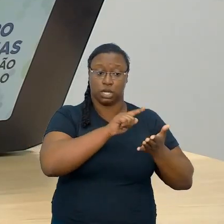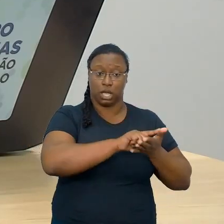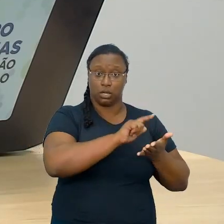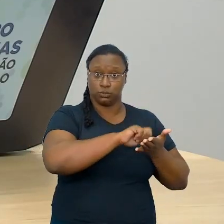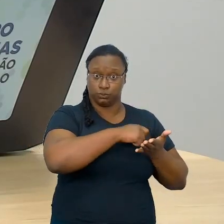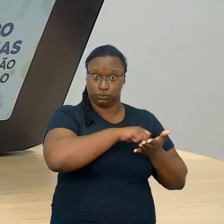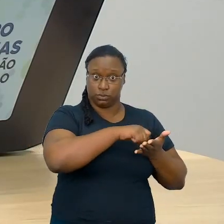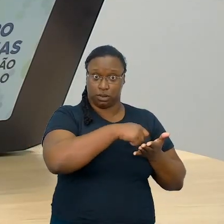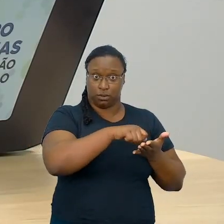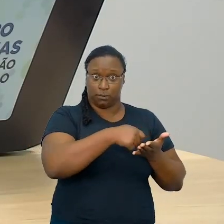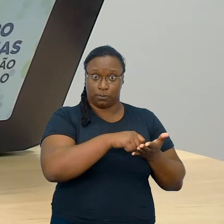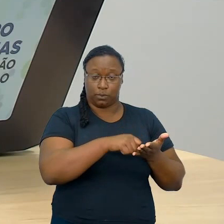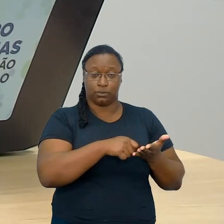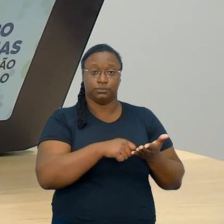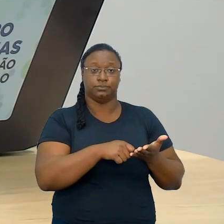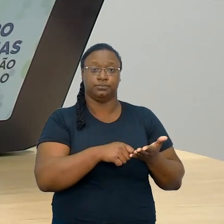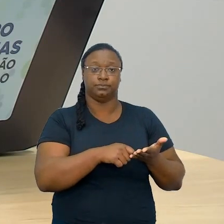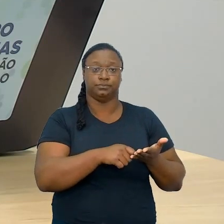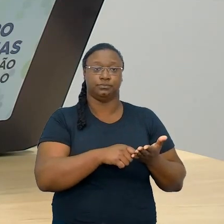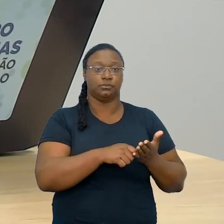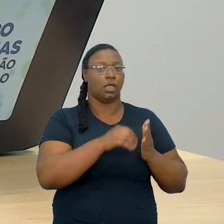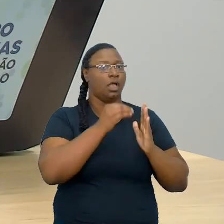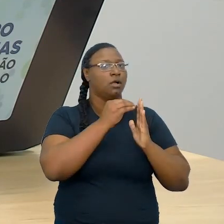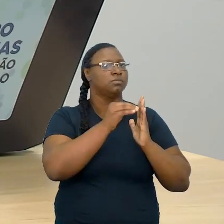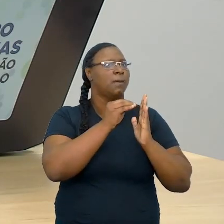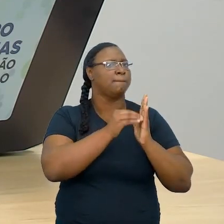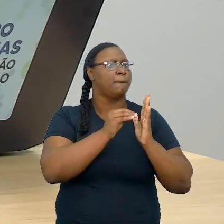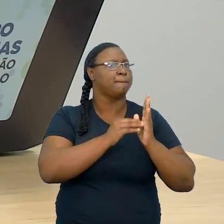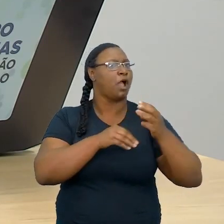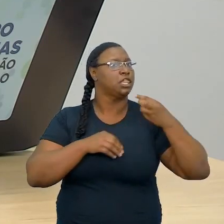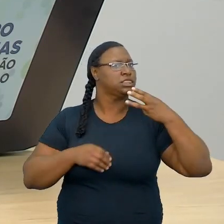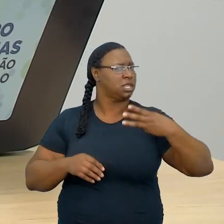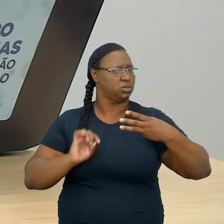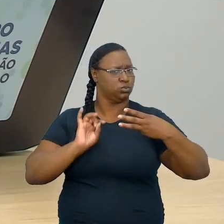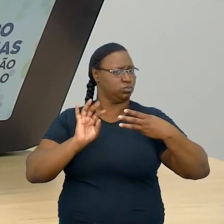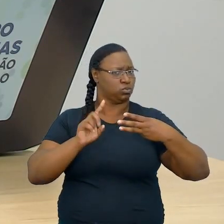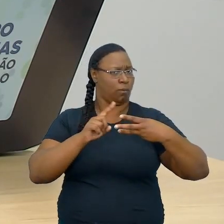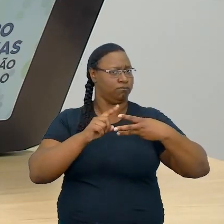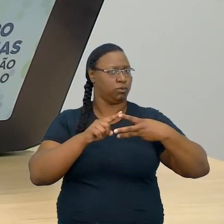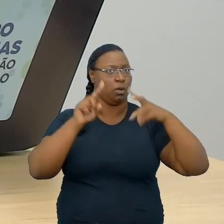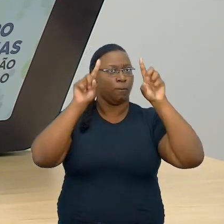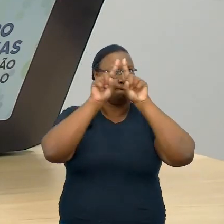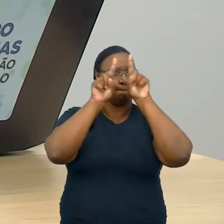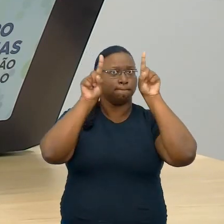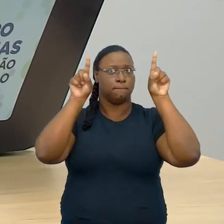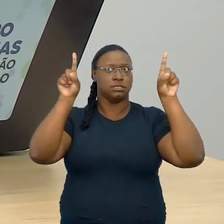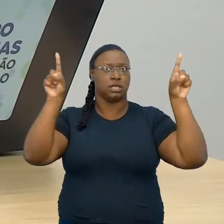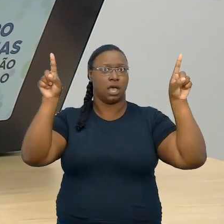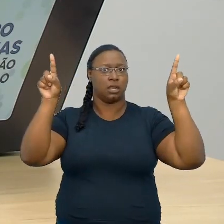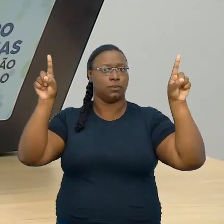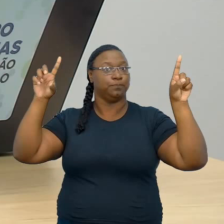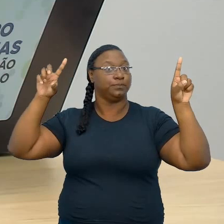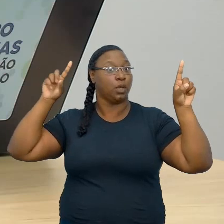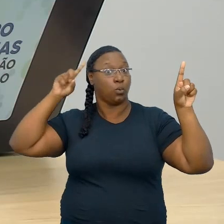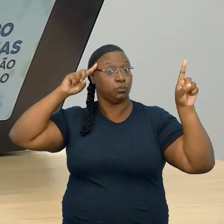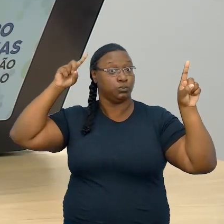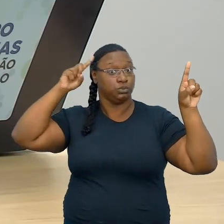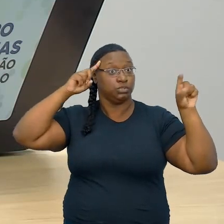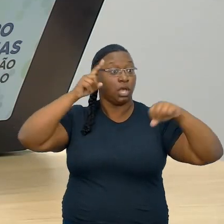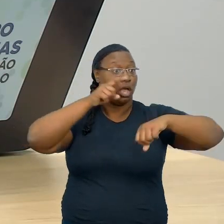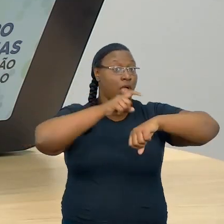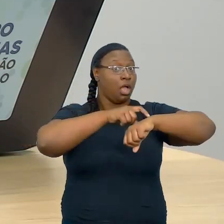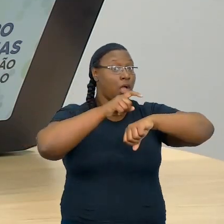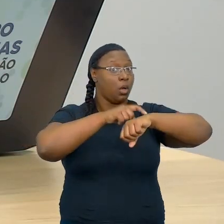formada através de, vamos colocar apenas 3 elementos, né? O cabeçalho com a data, a hora que se iniciou a